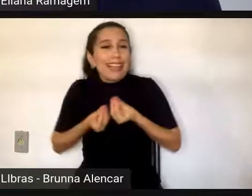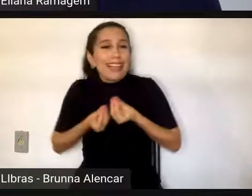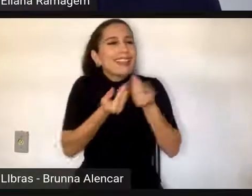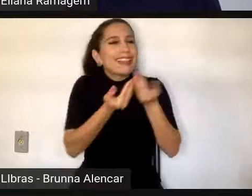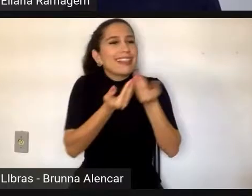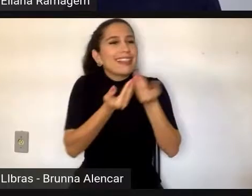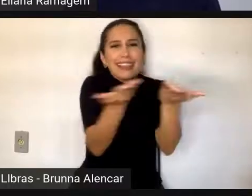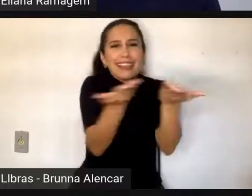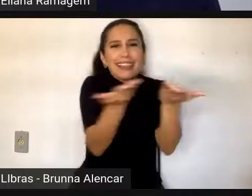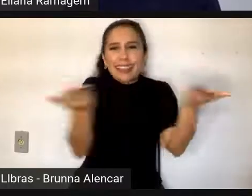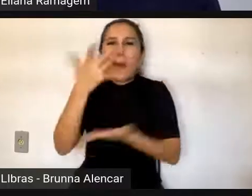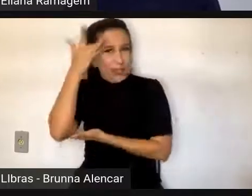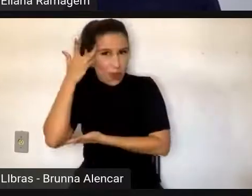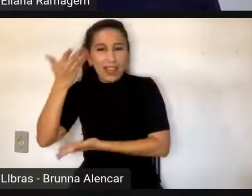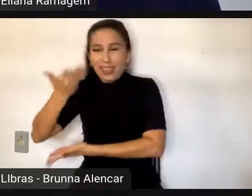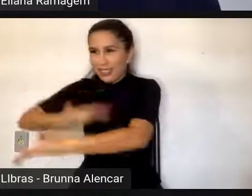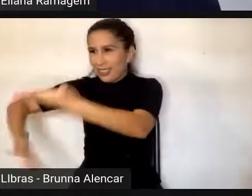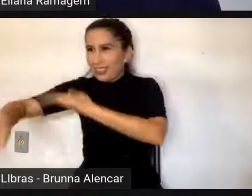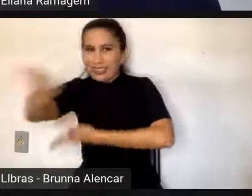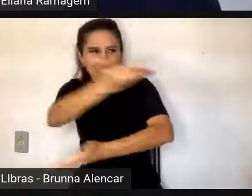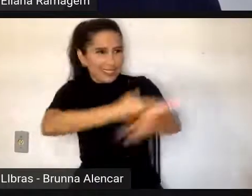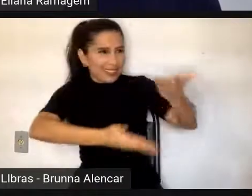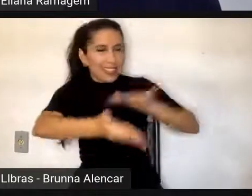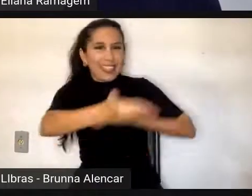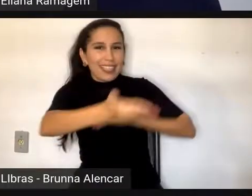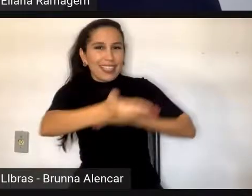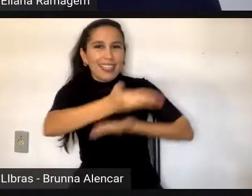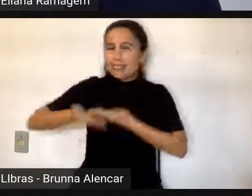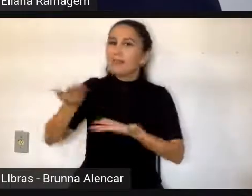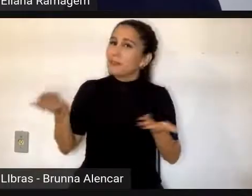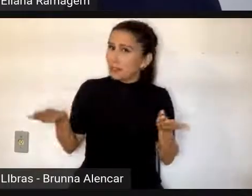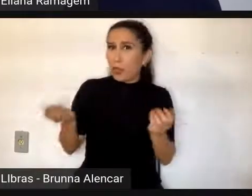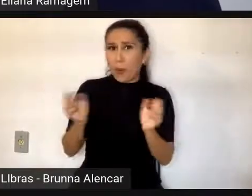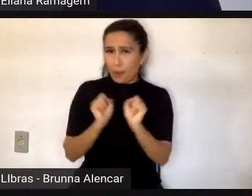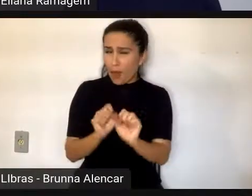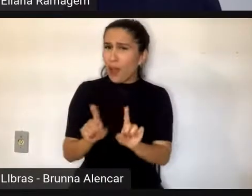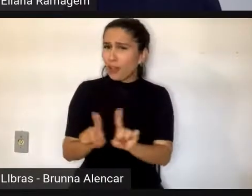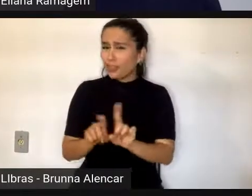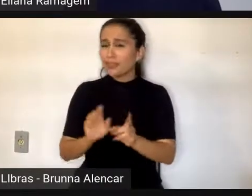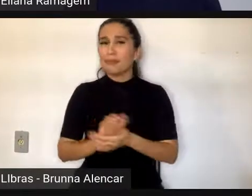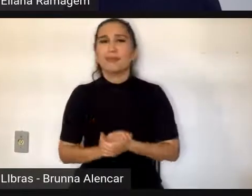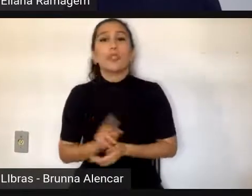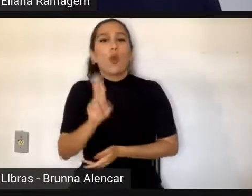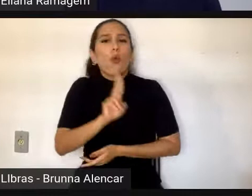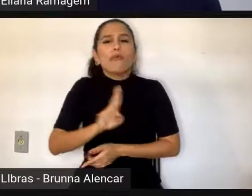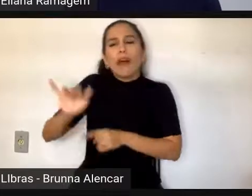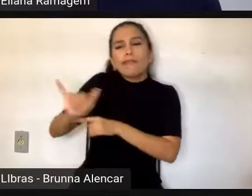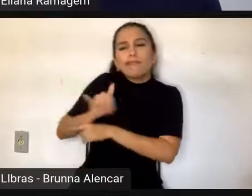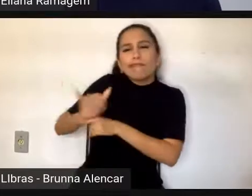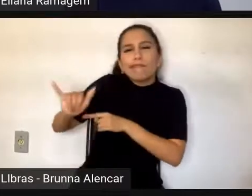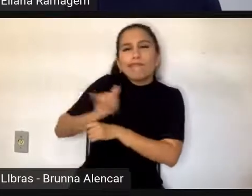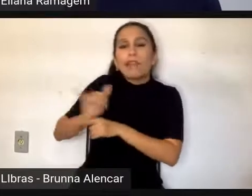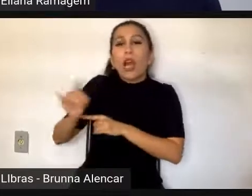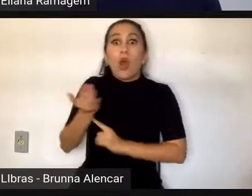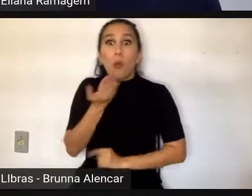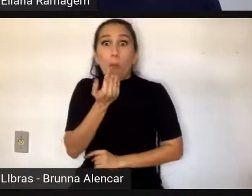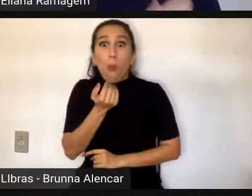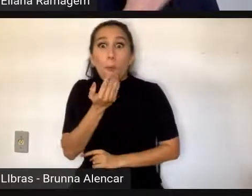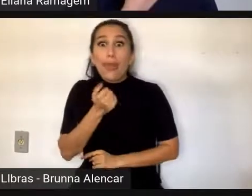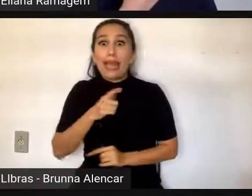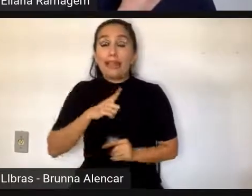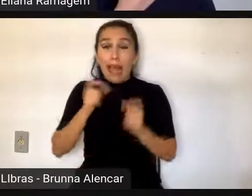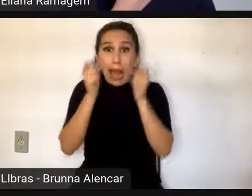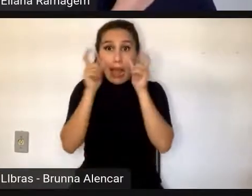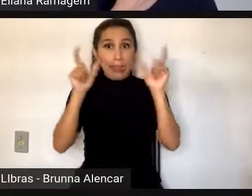ali as calorias. Usar aquelas técnicas de comer com atenção, usar atenção